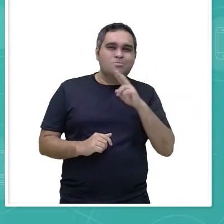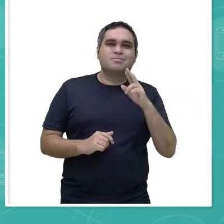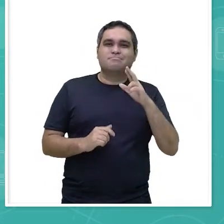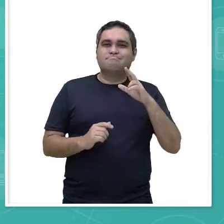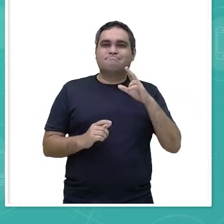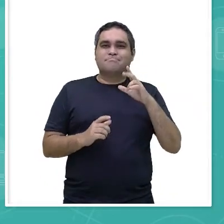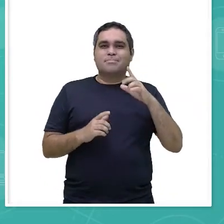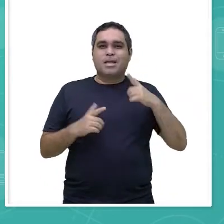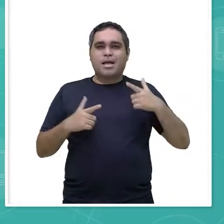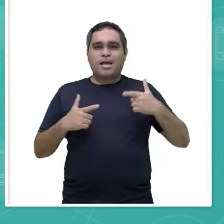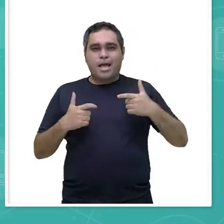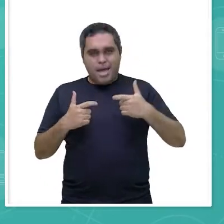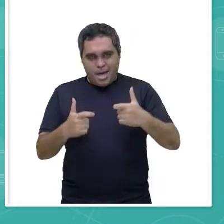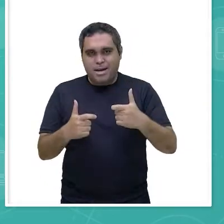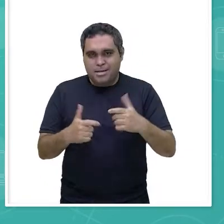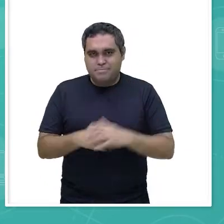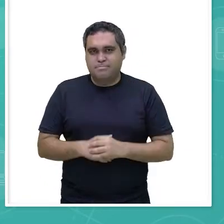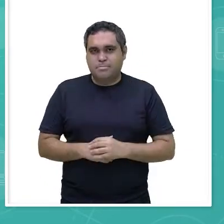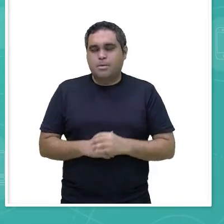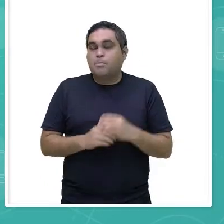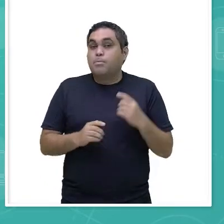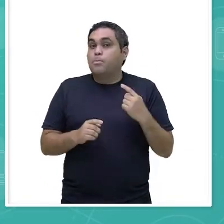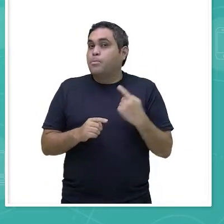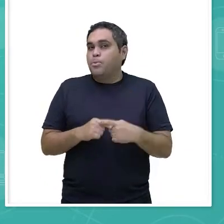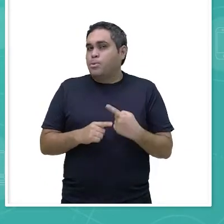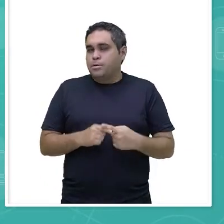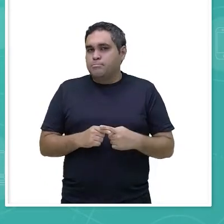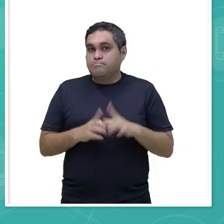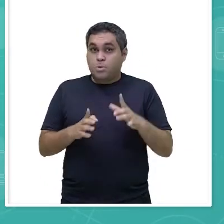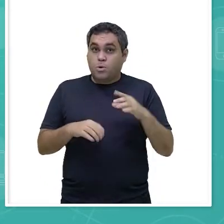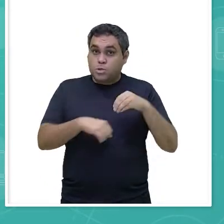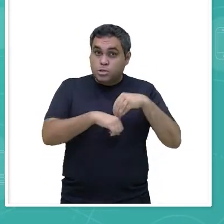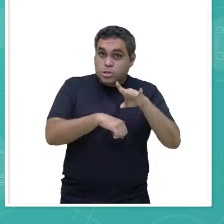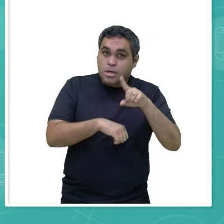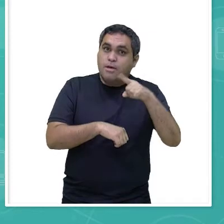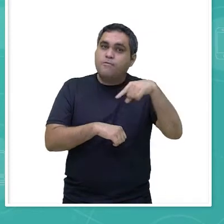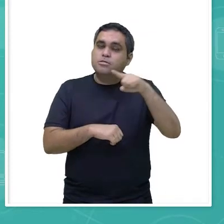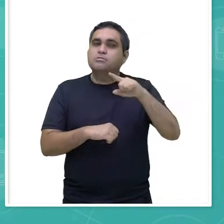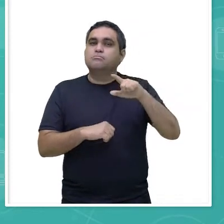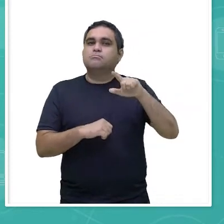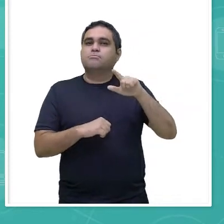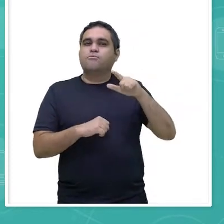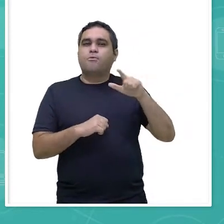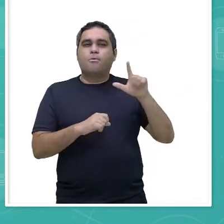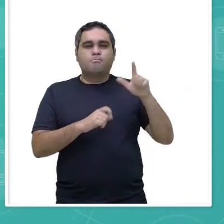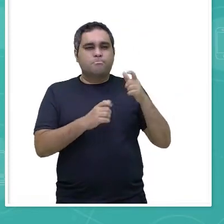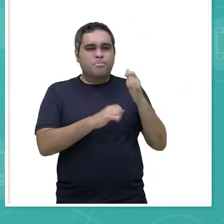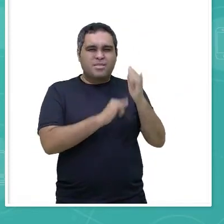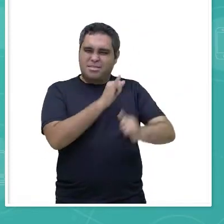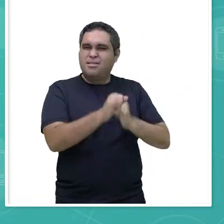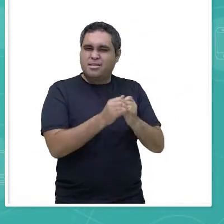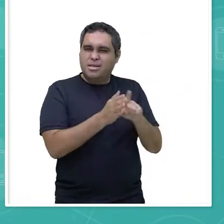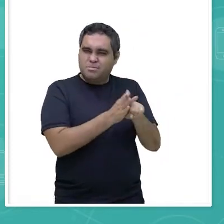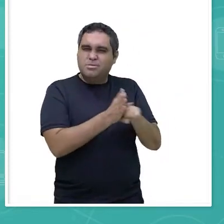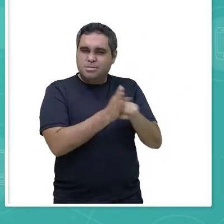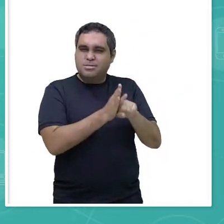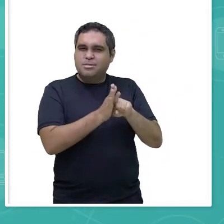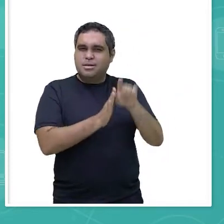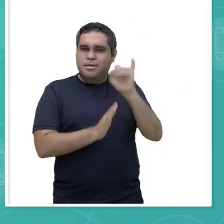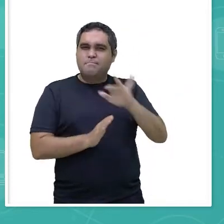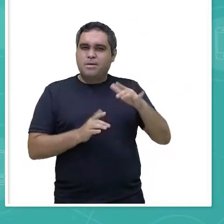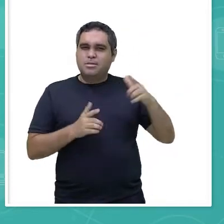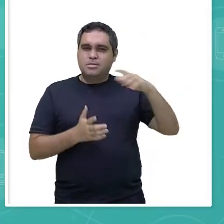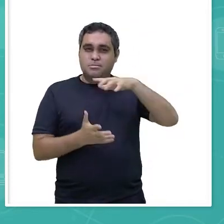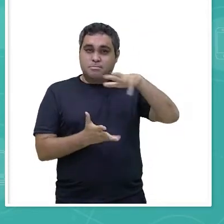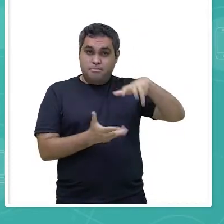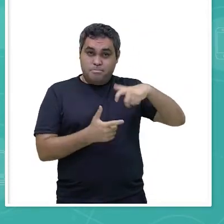quê? Fica uma dica aí para os meus alunos. Quando vocês forem pesquisar as imagens sobre a Primeira Guerra Mundial, vocês vão pesquisar sobre os